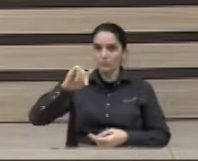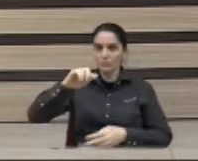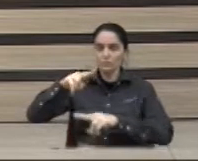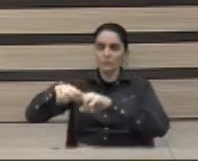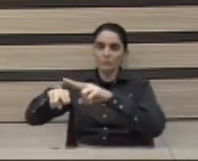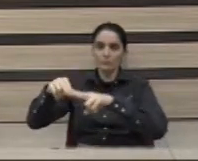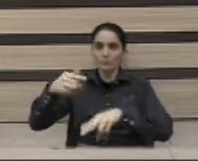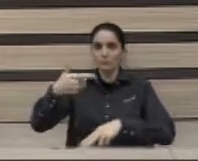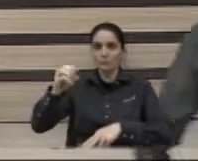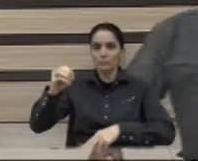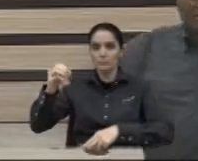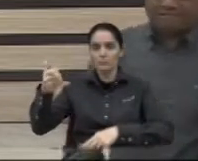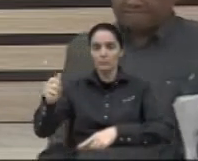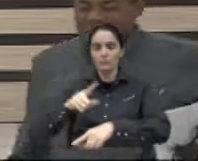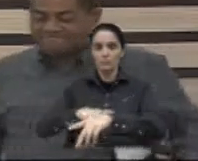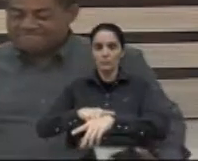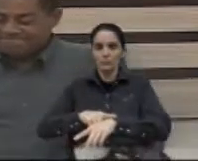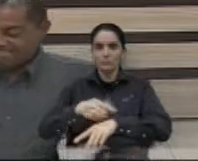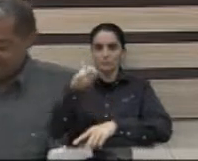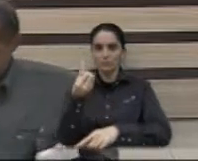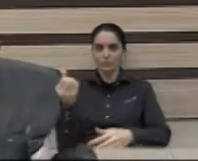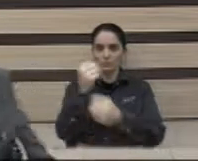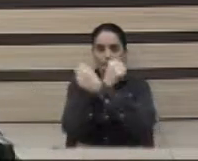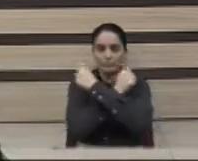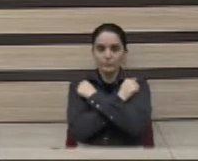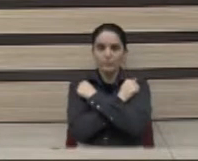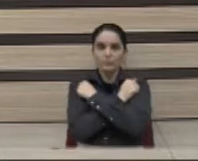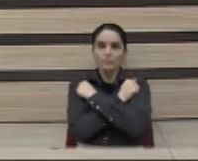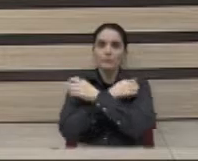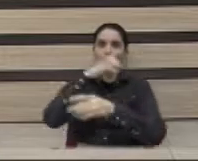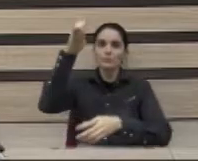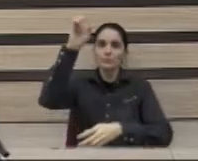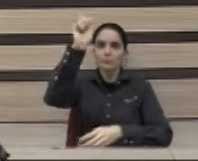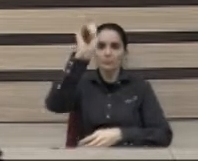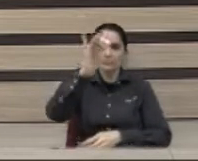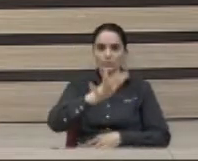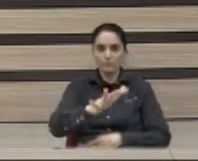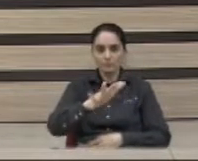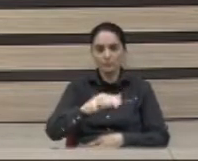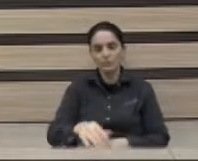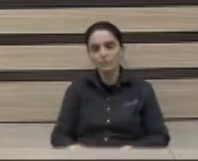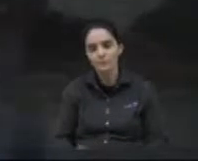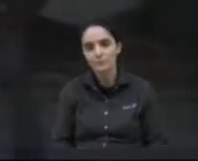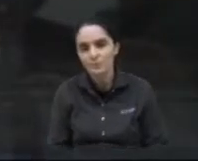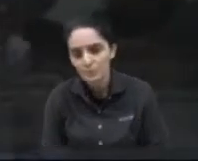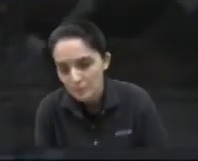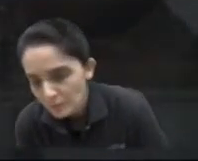de 2016, às 18 horas. Um forte abraço e que Deus os abençoe.